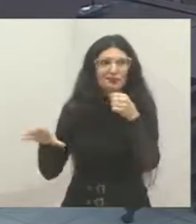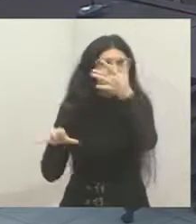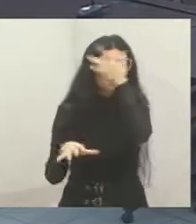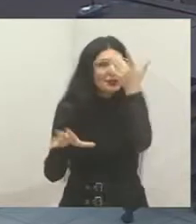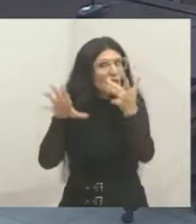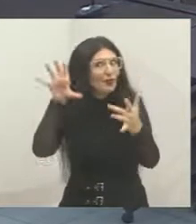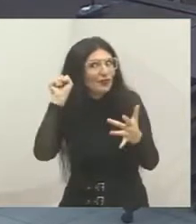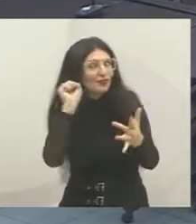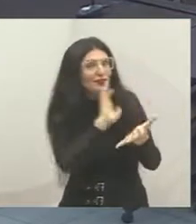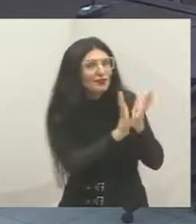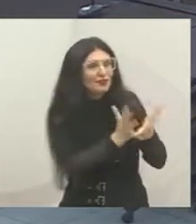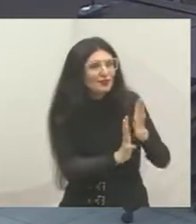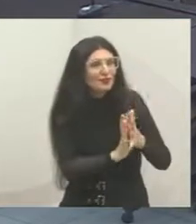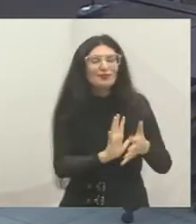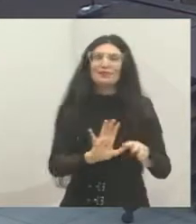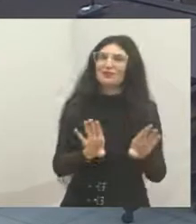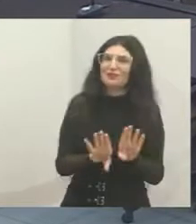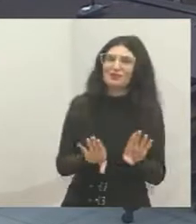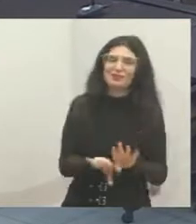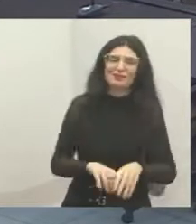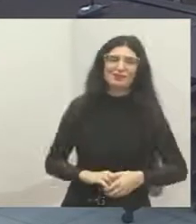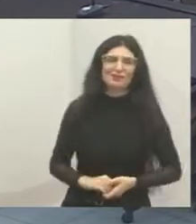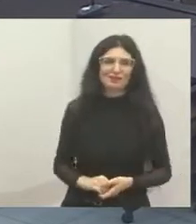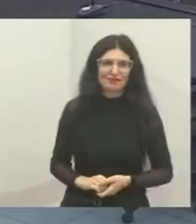Desculpa, não entendi.